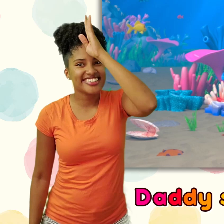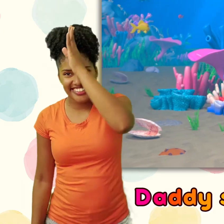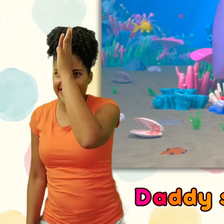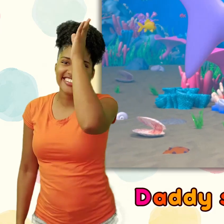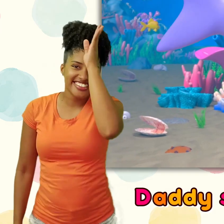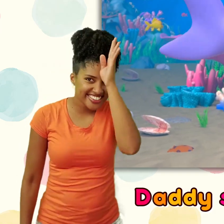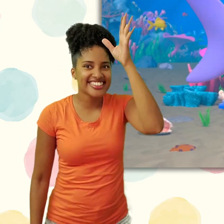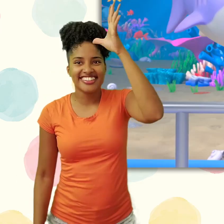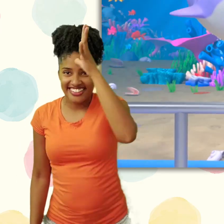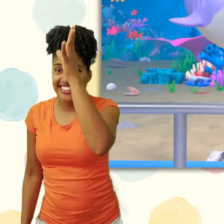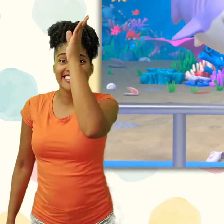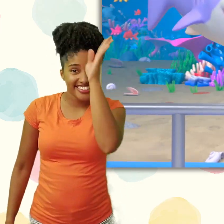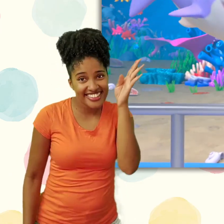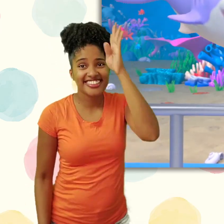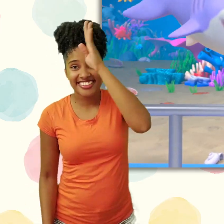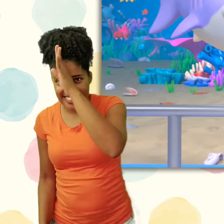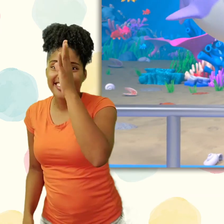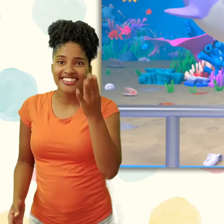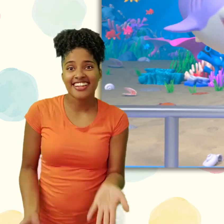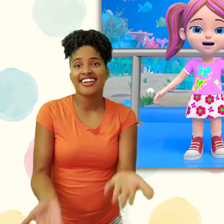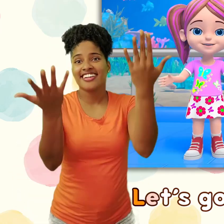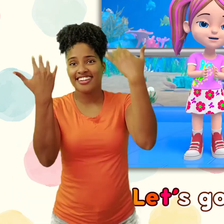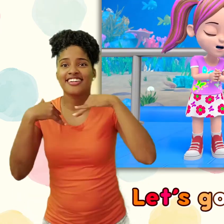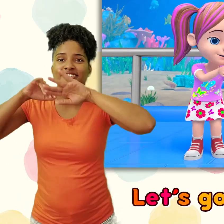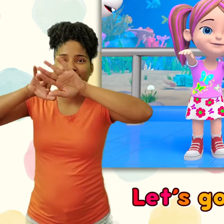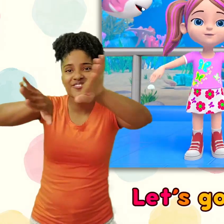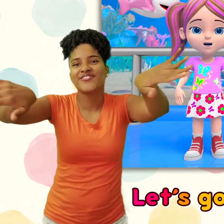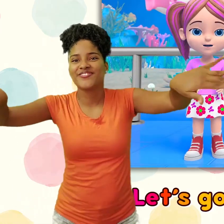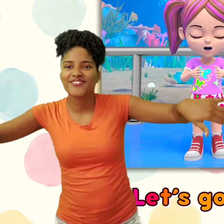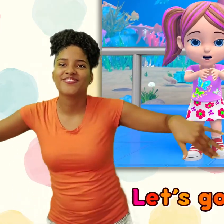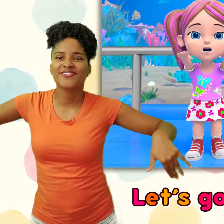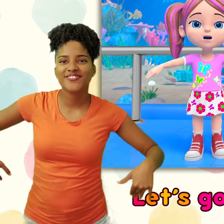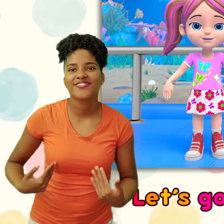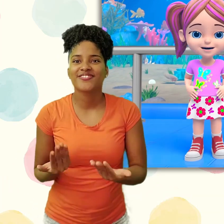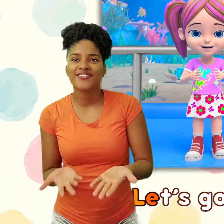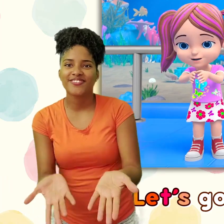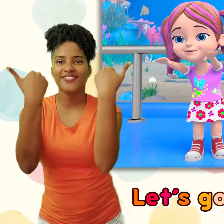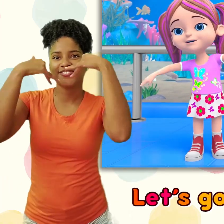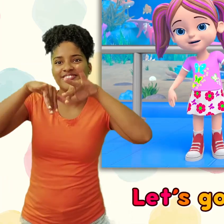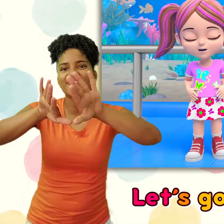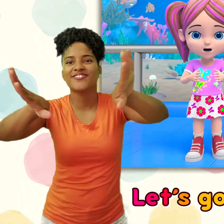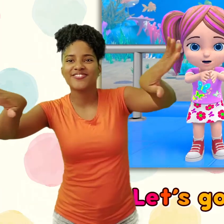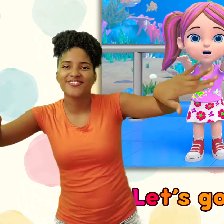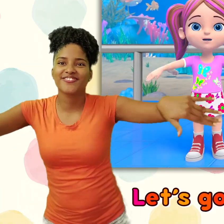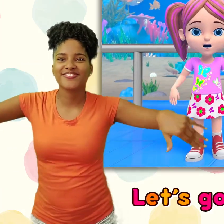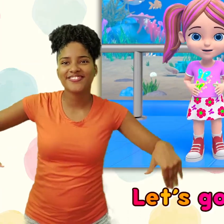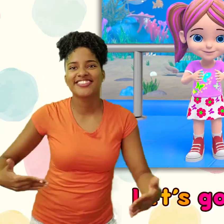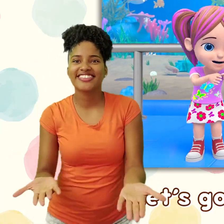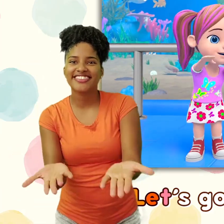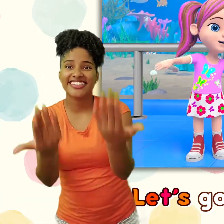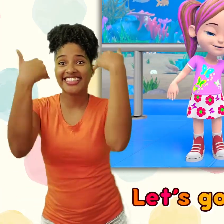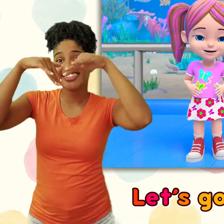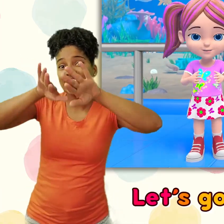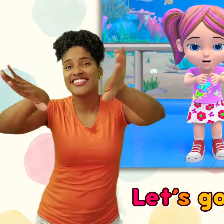shark, do-do-do-do. Daddy shark. Let's go swim, do-do-do-do. Let's go swim,